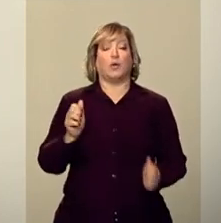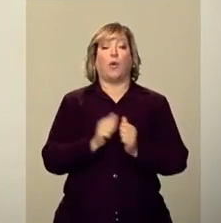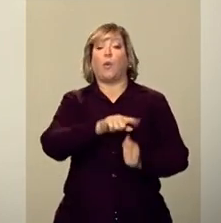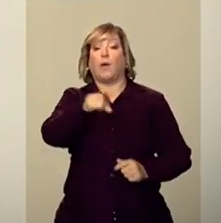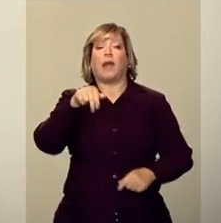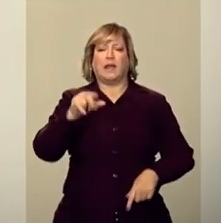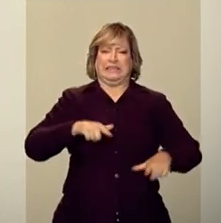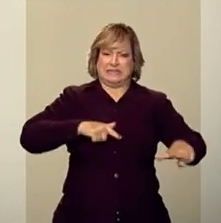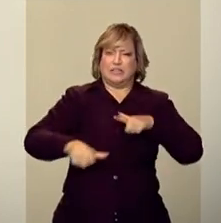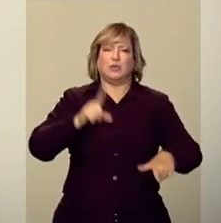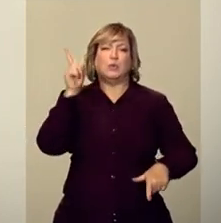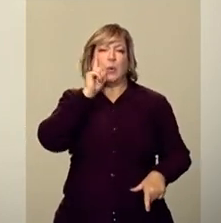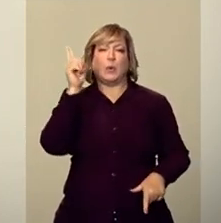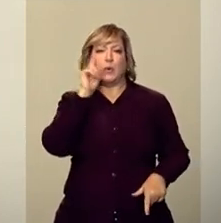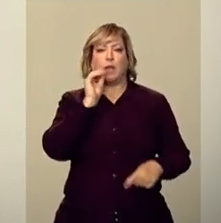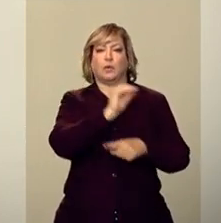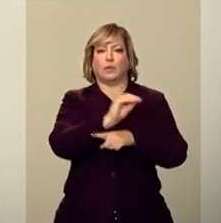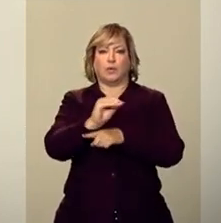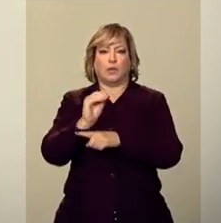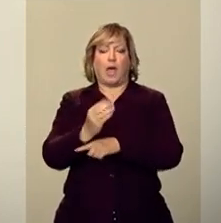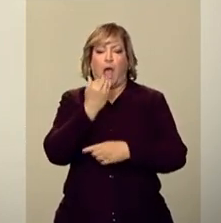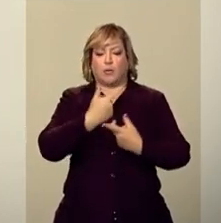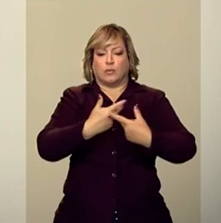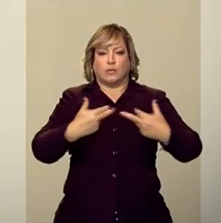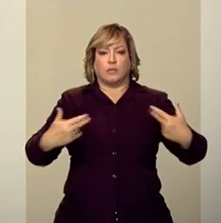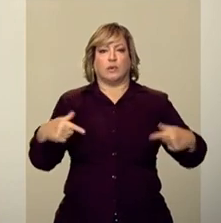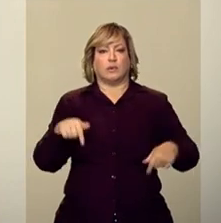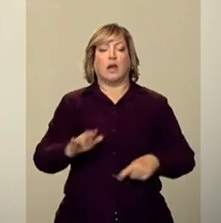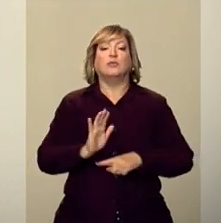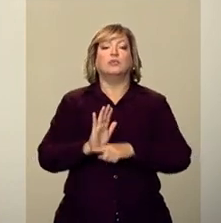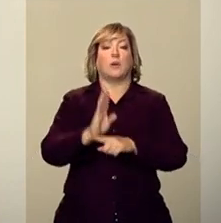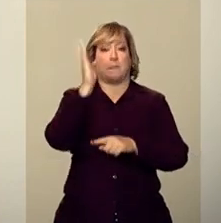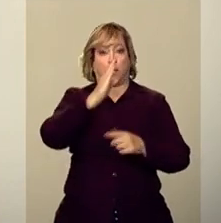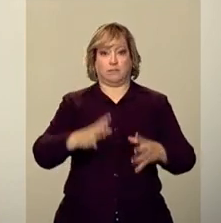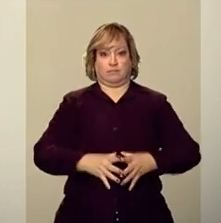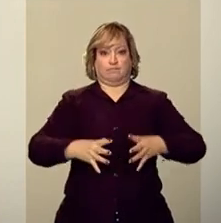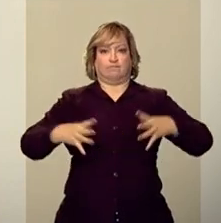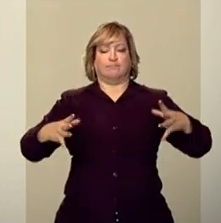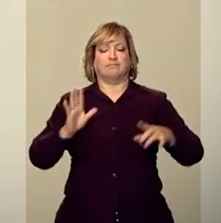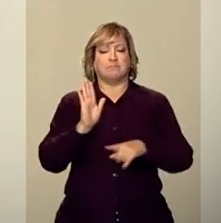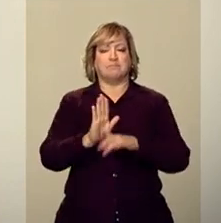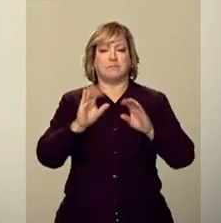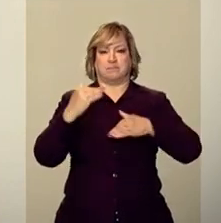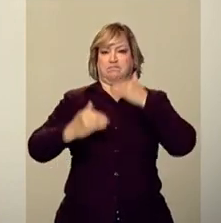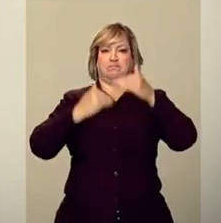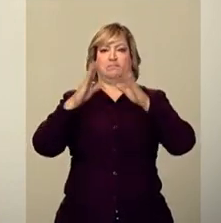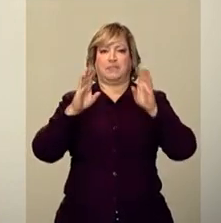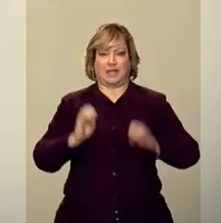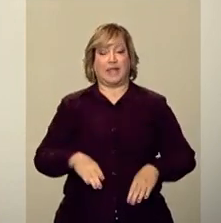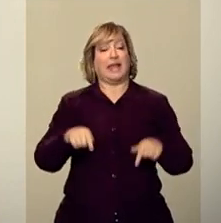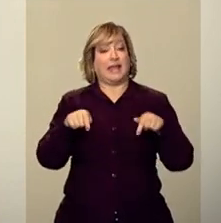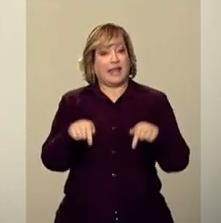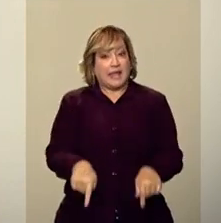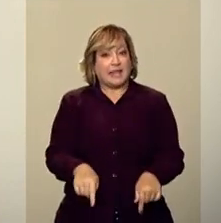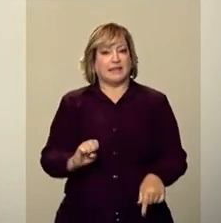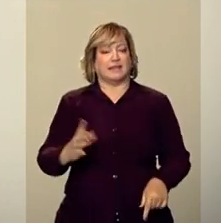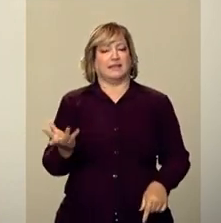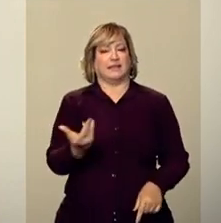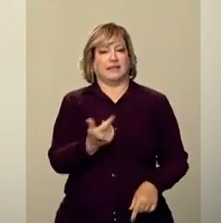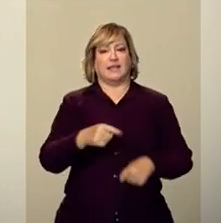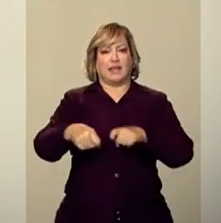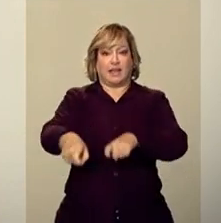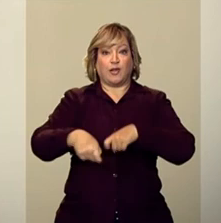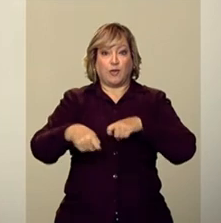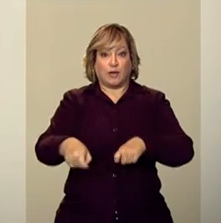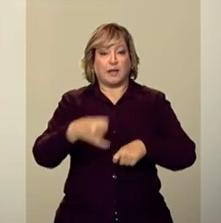quem batalha todos os dias para produzir alimentos ajudando o Brasil a crescer e a se desenvolver essa extraordinária